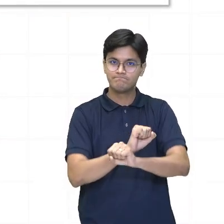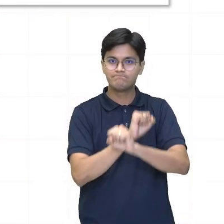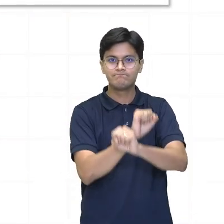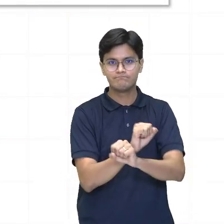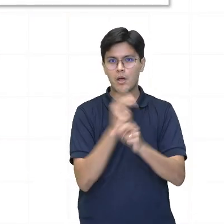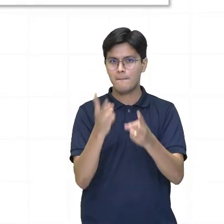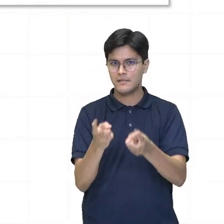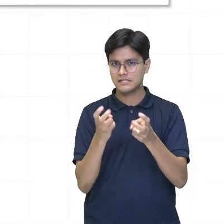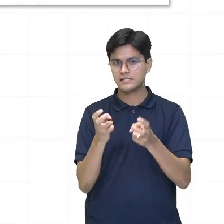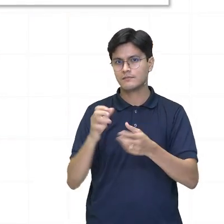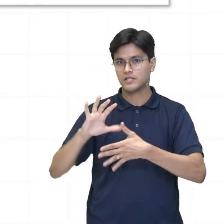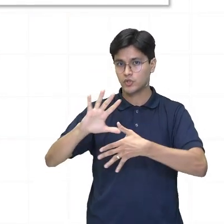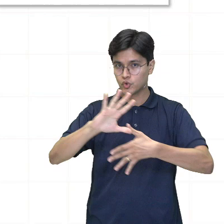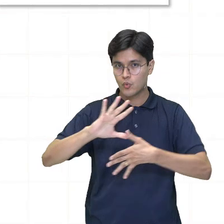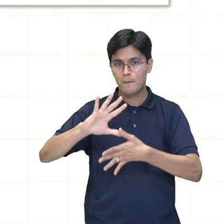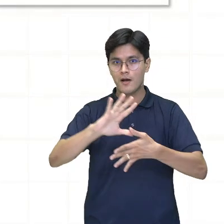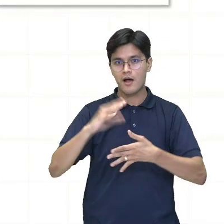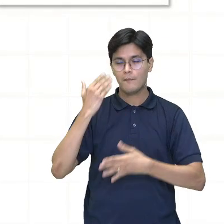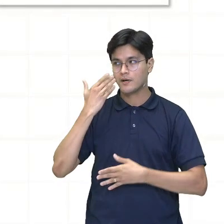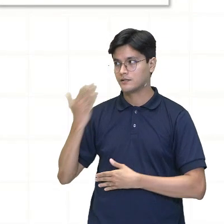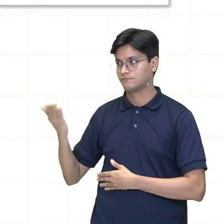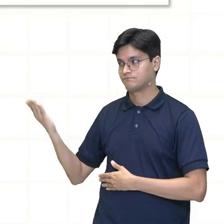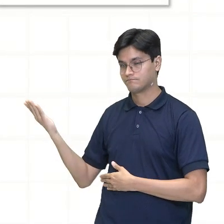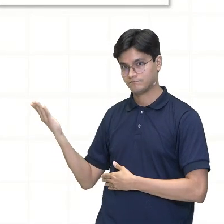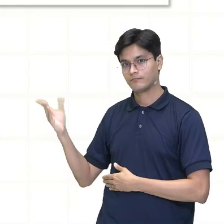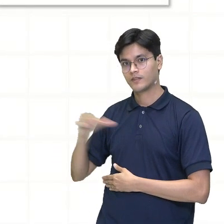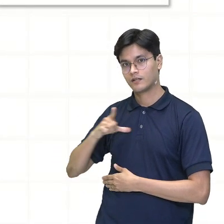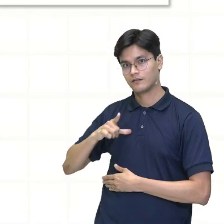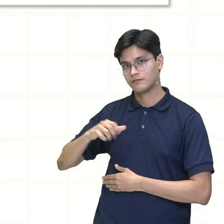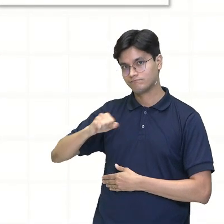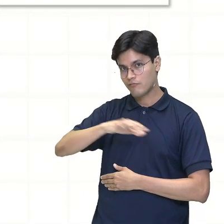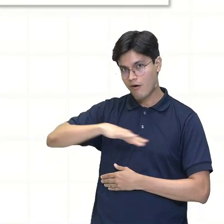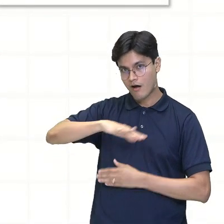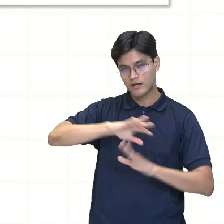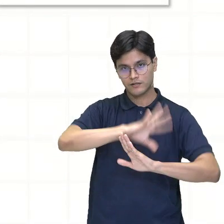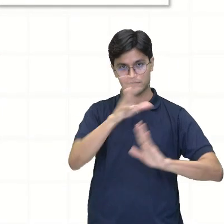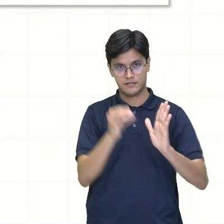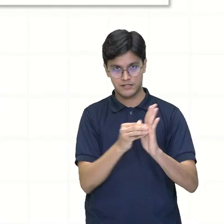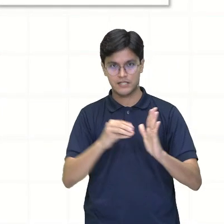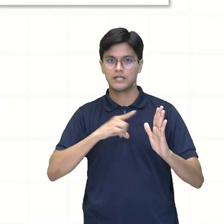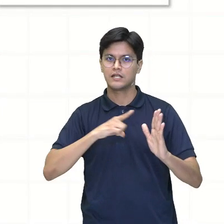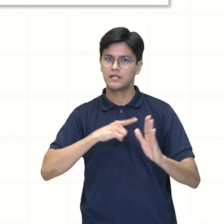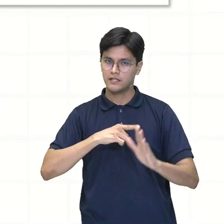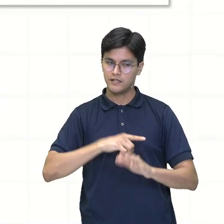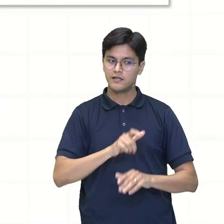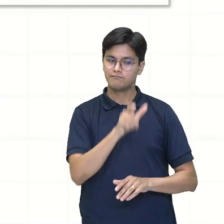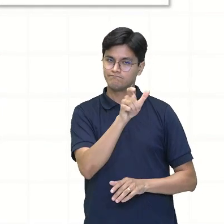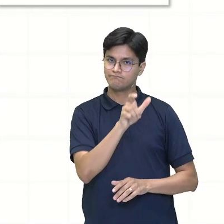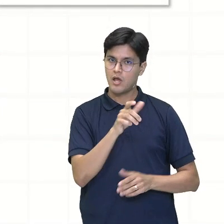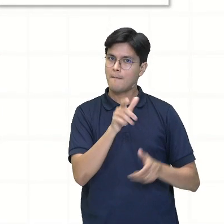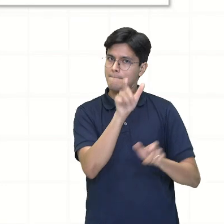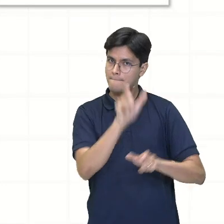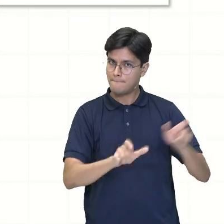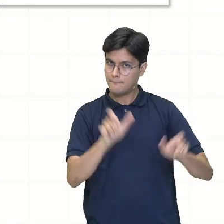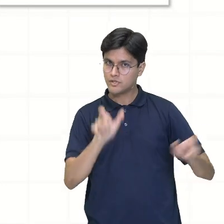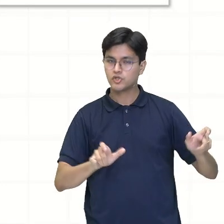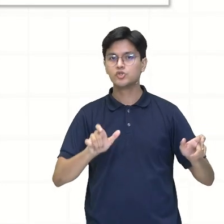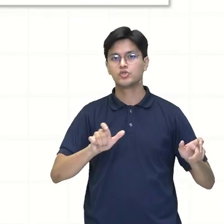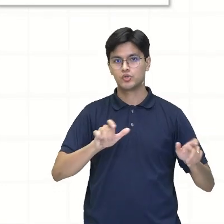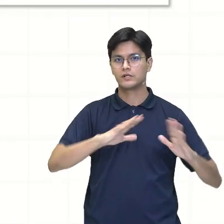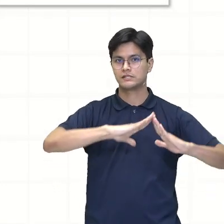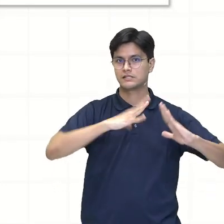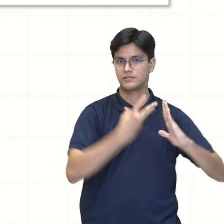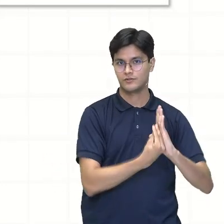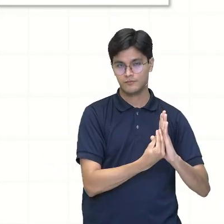no Brasil. E a região amazônica tem a presença desses quilombolas. Embora, né, não seja